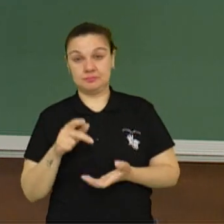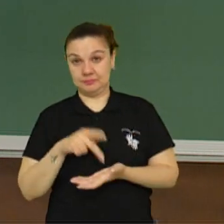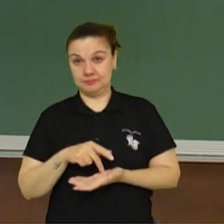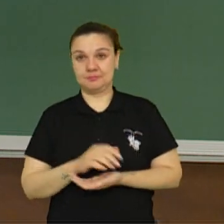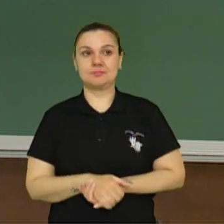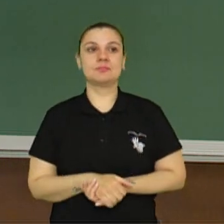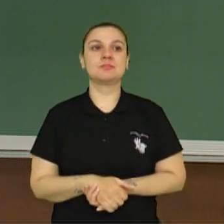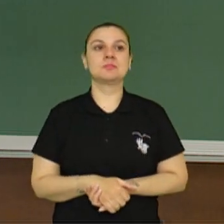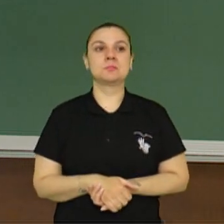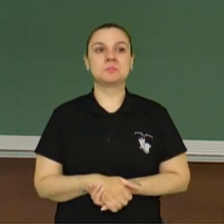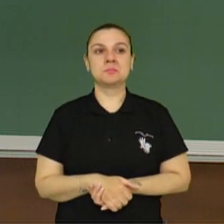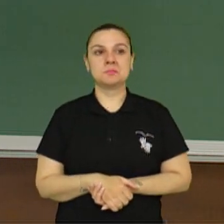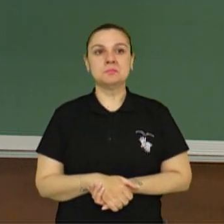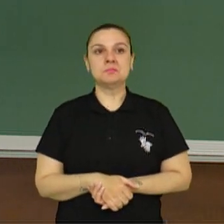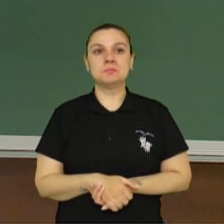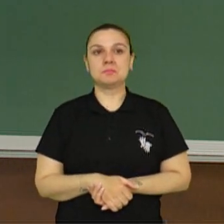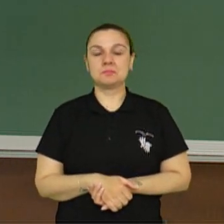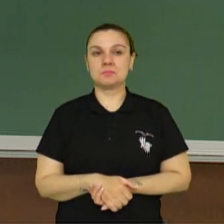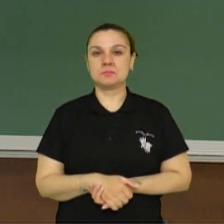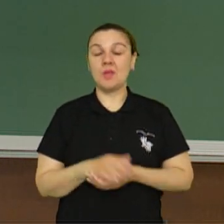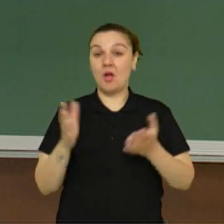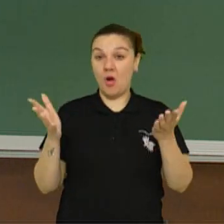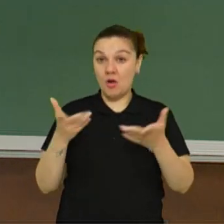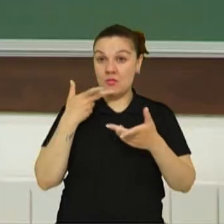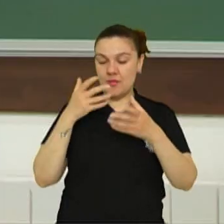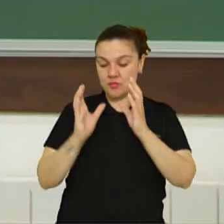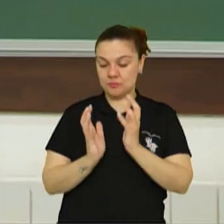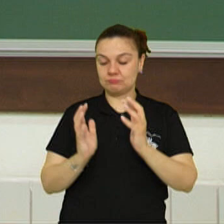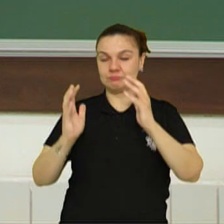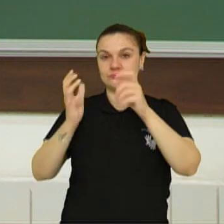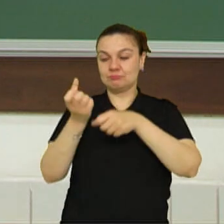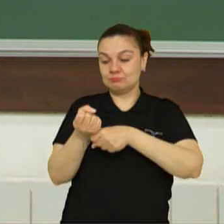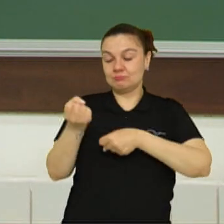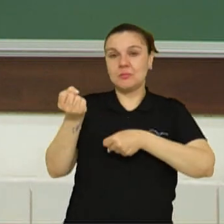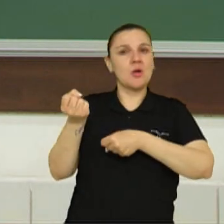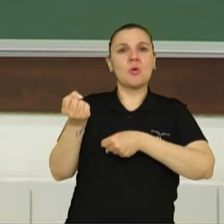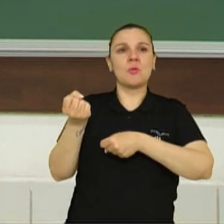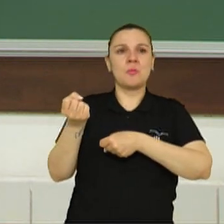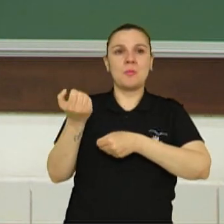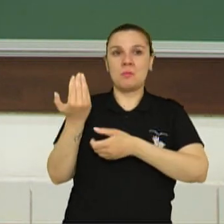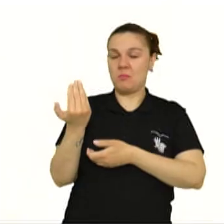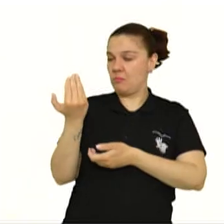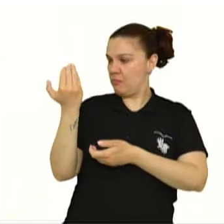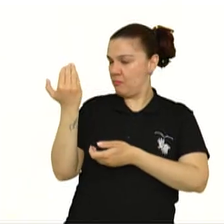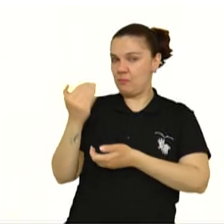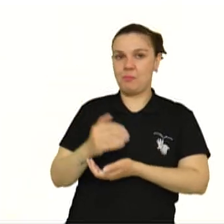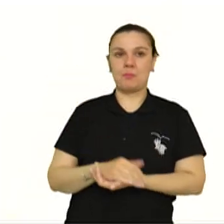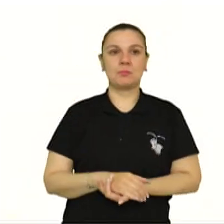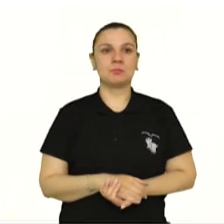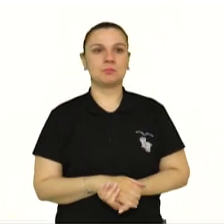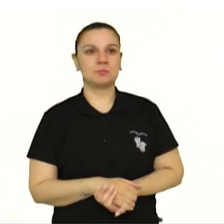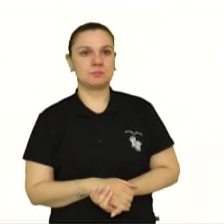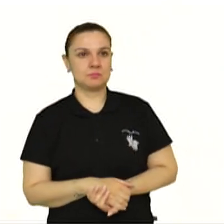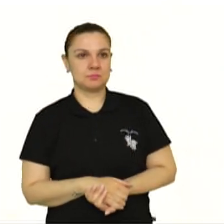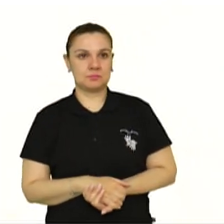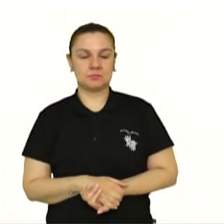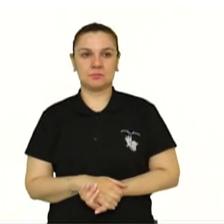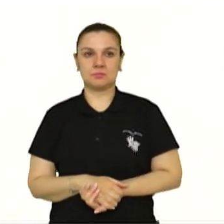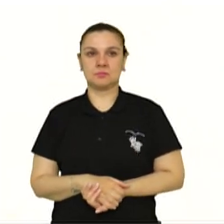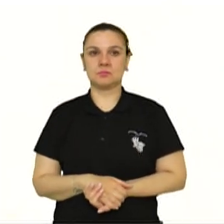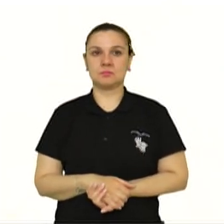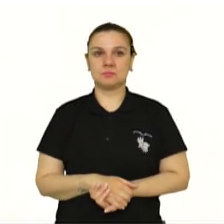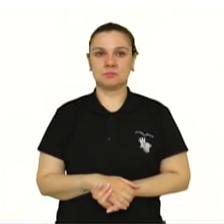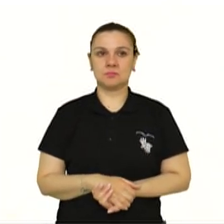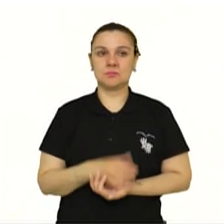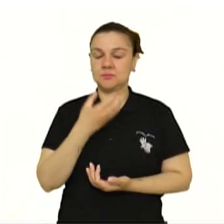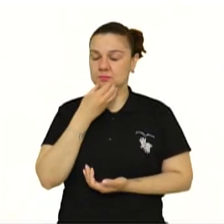Verdadeiro. Tá? Vamos falar um pouquinho agora sobre as raquetes. Então, aqui eu trouxe para vocês, né,